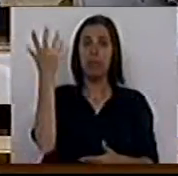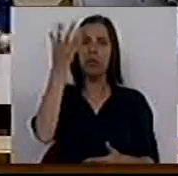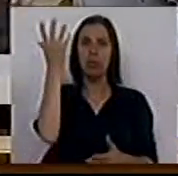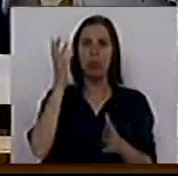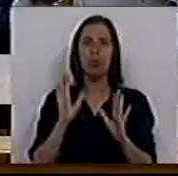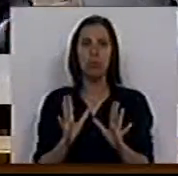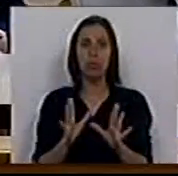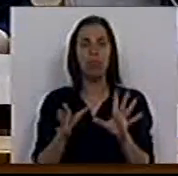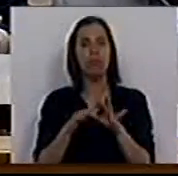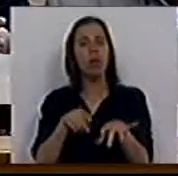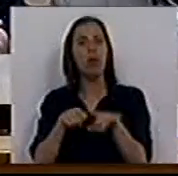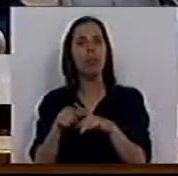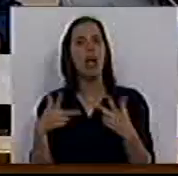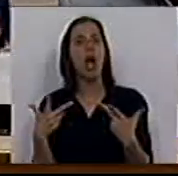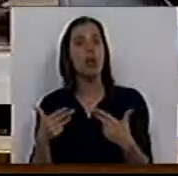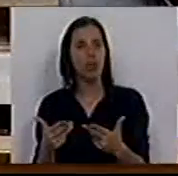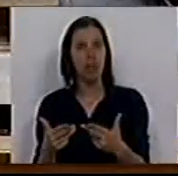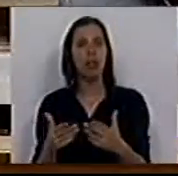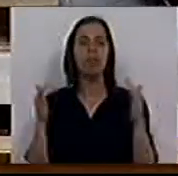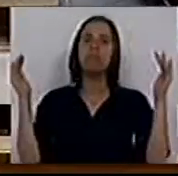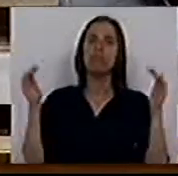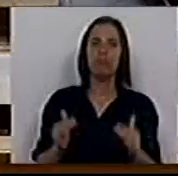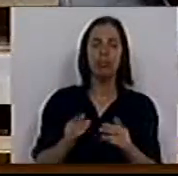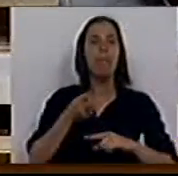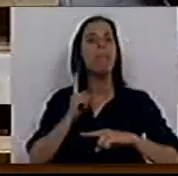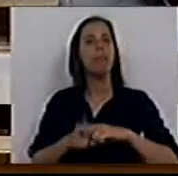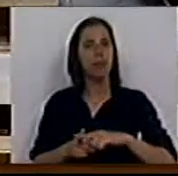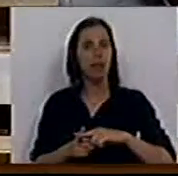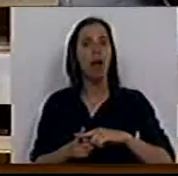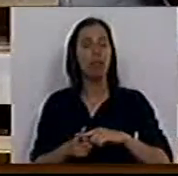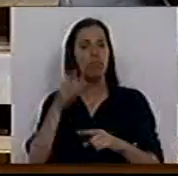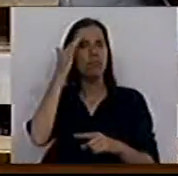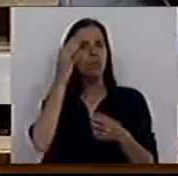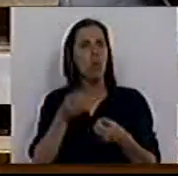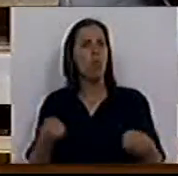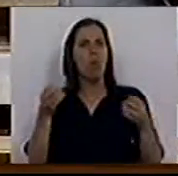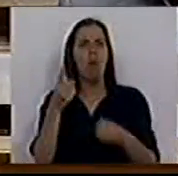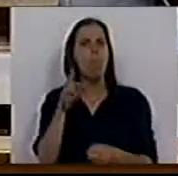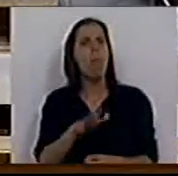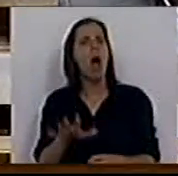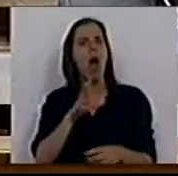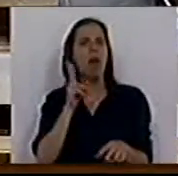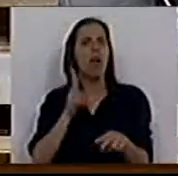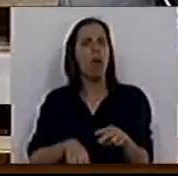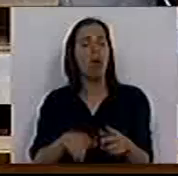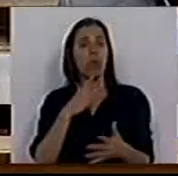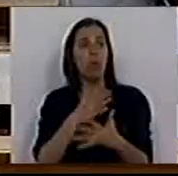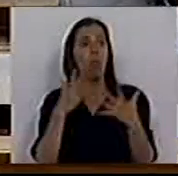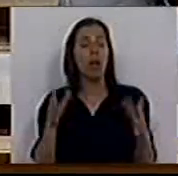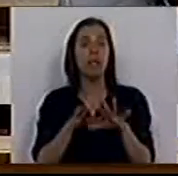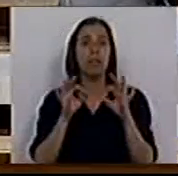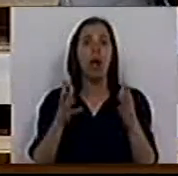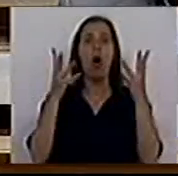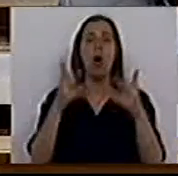cultura, com as políticas de austeridade, foi reduzido para metade. Julgo que não há nenhuma área que tenha tido um corte tão grande como